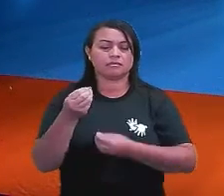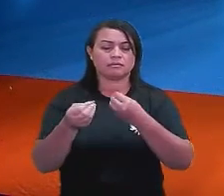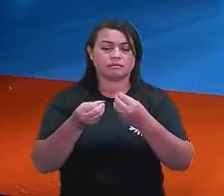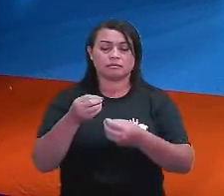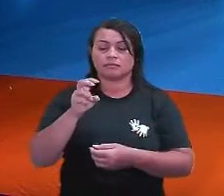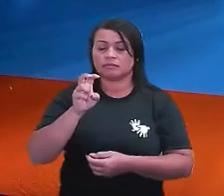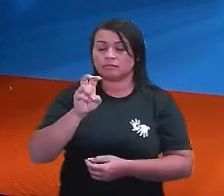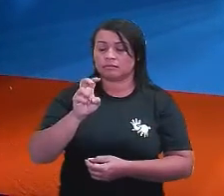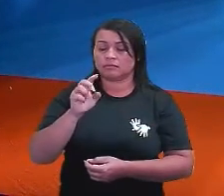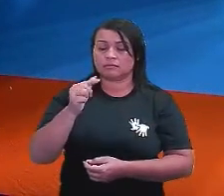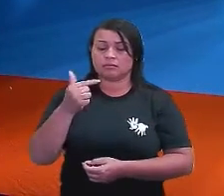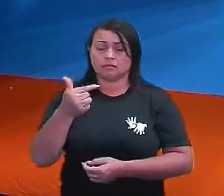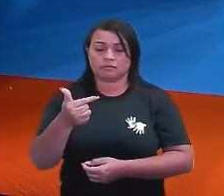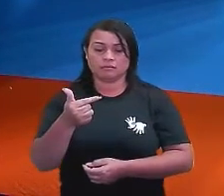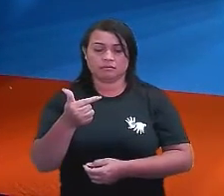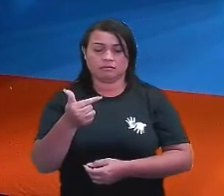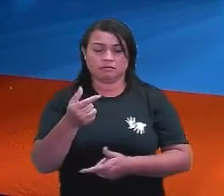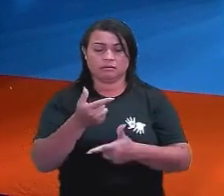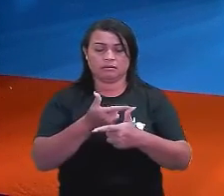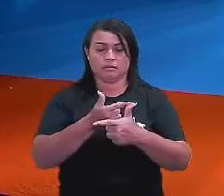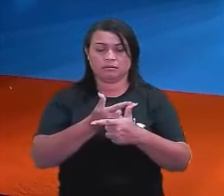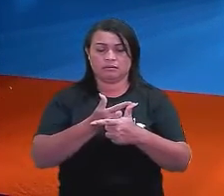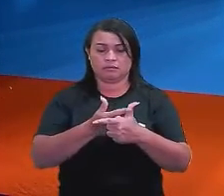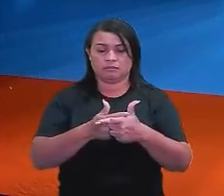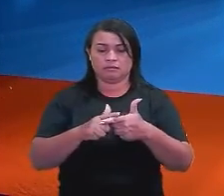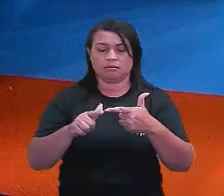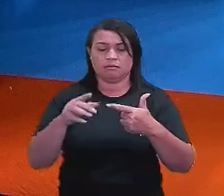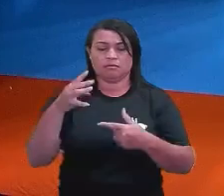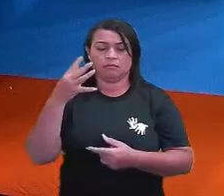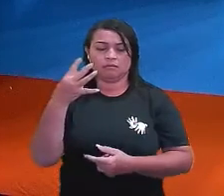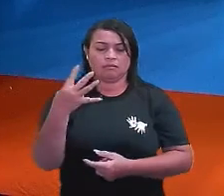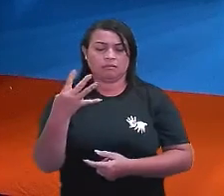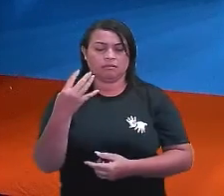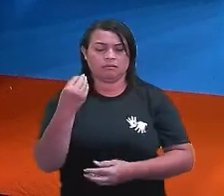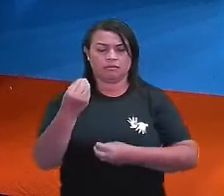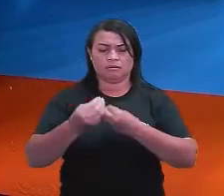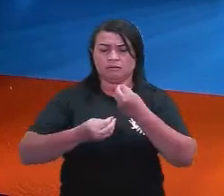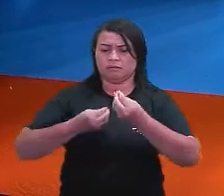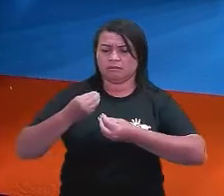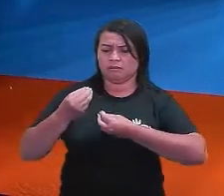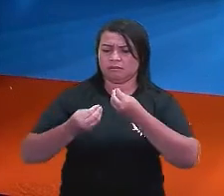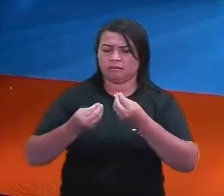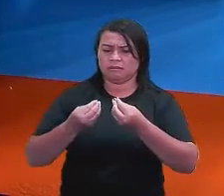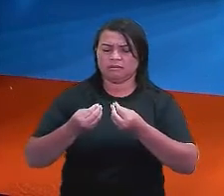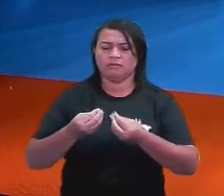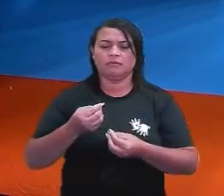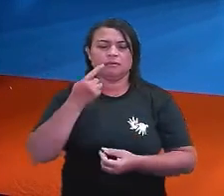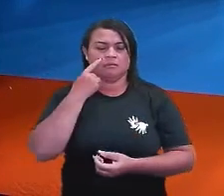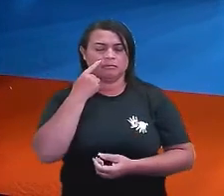o 52 e dividir por 4. Como é que eu faço isso?